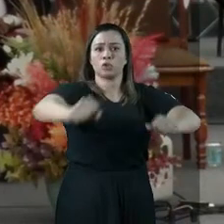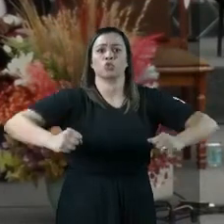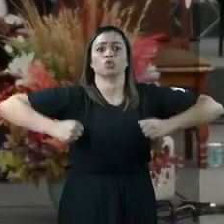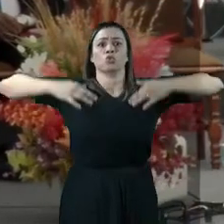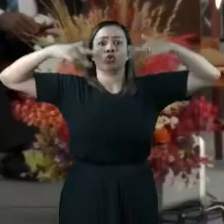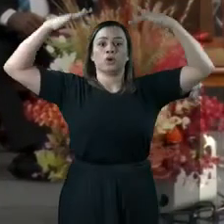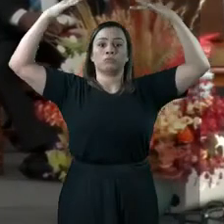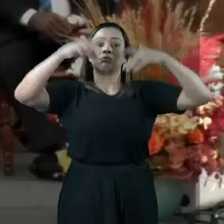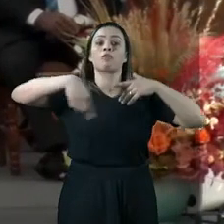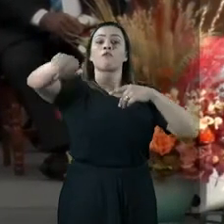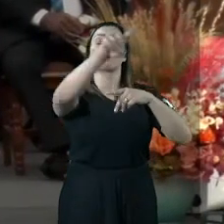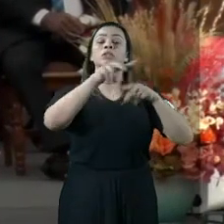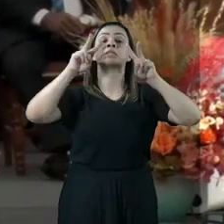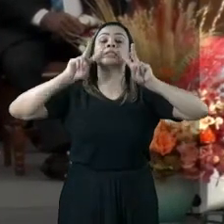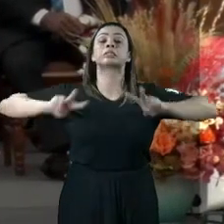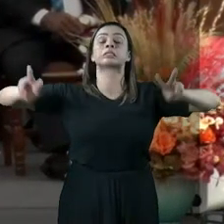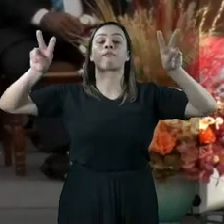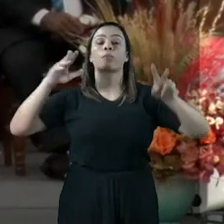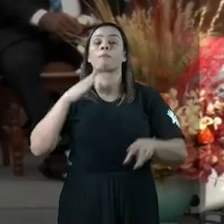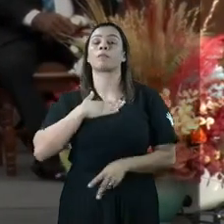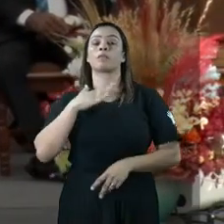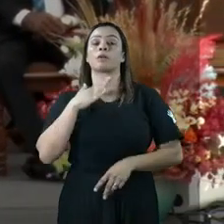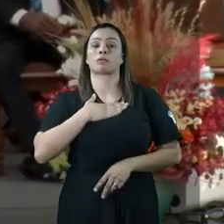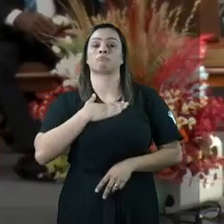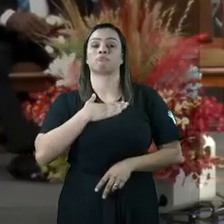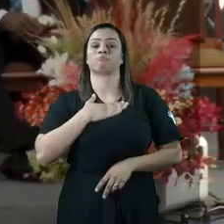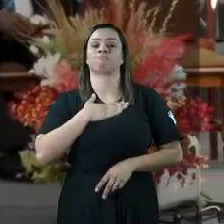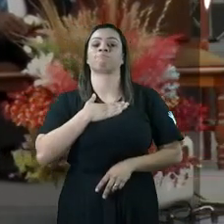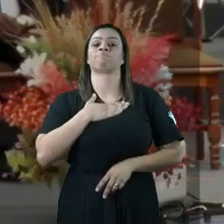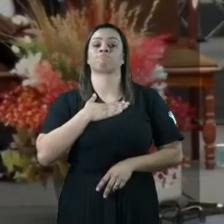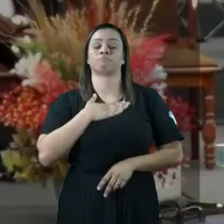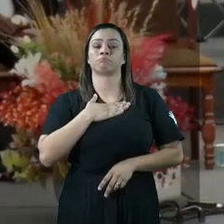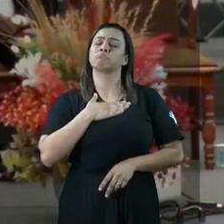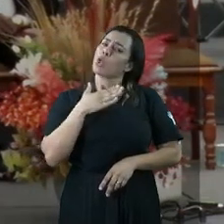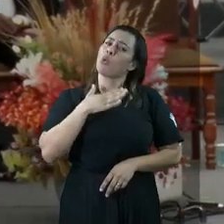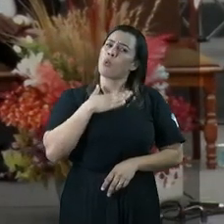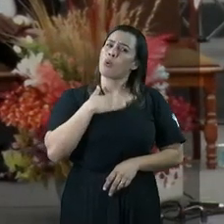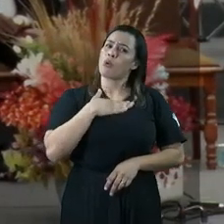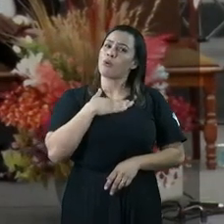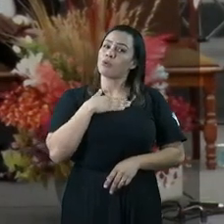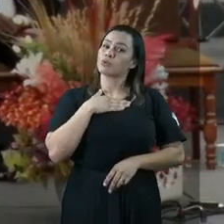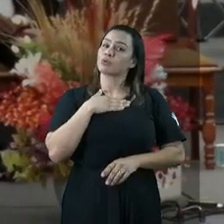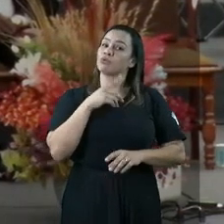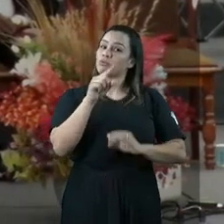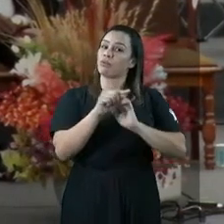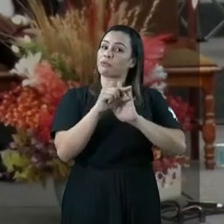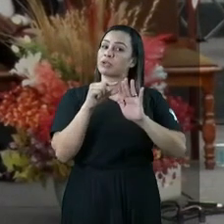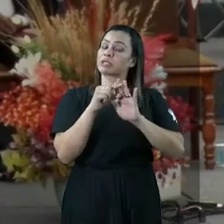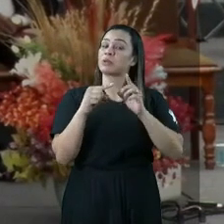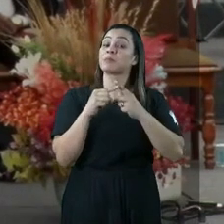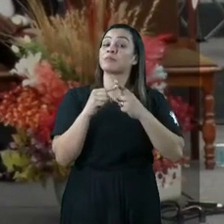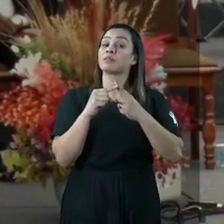E quando Jesus termina o discurso, uma nuvem o oculta. Eu gosto desse texto porque o texto diz assim: que enquanto Jesus está